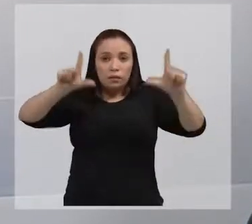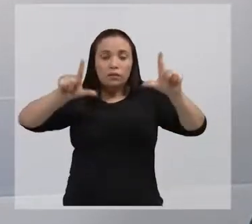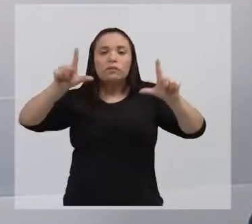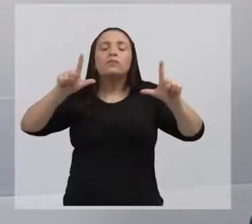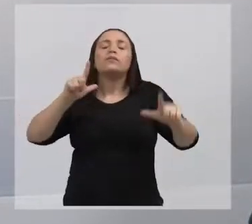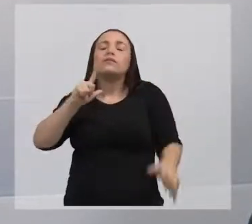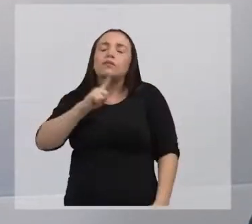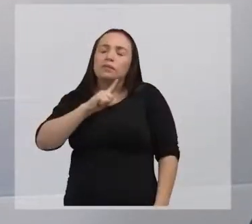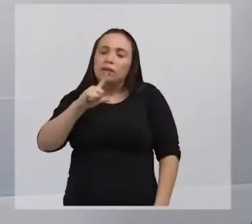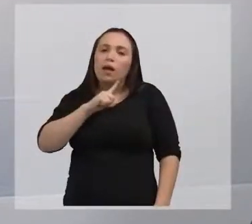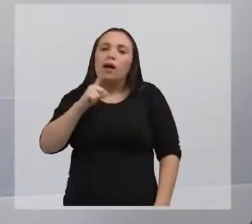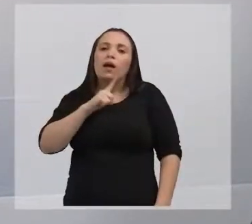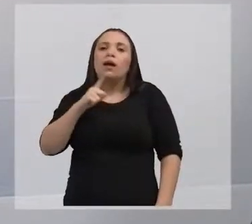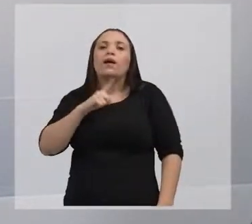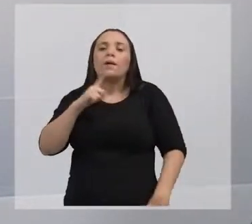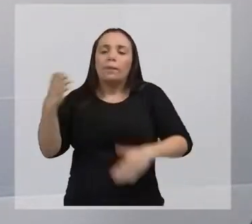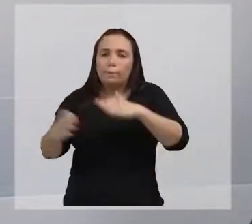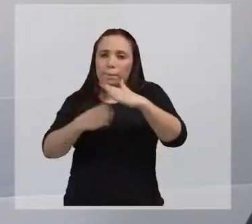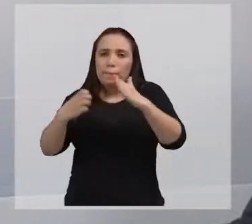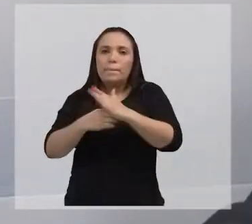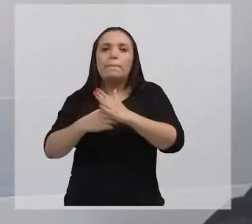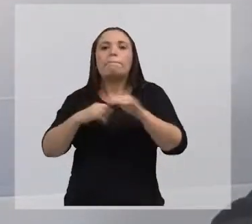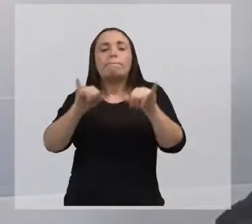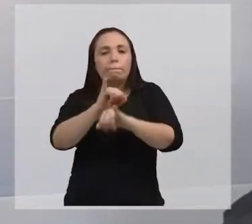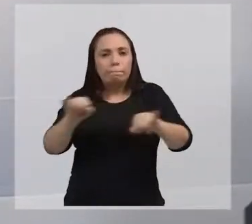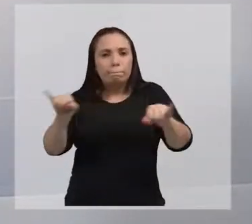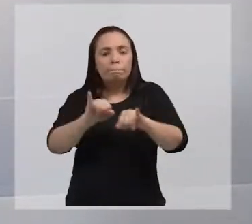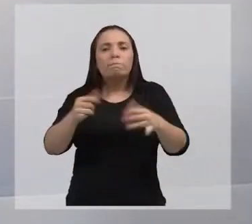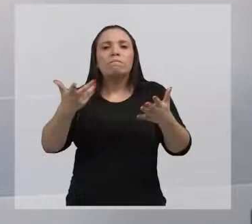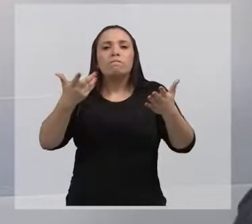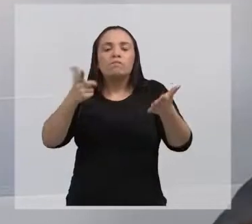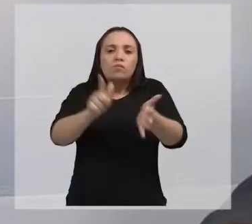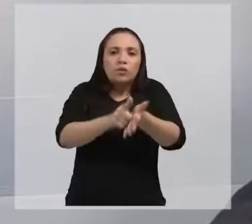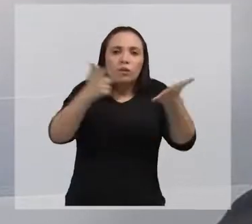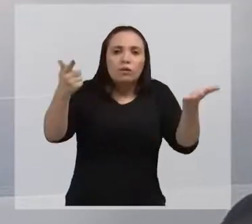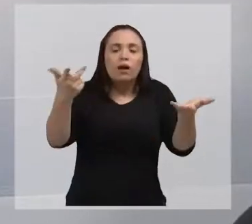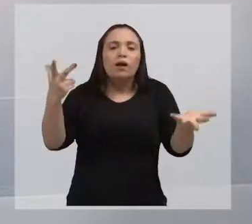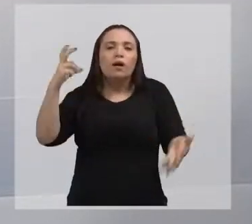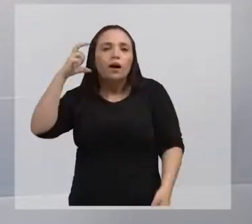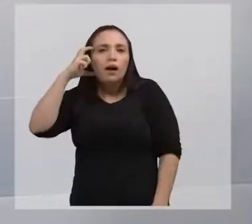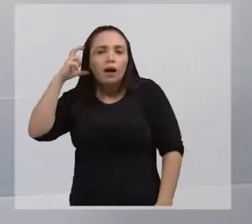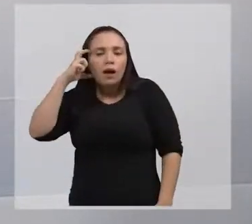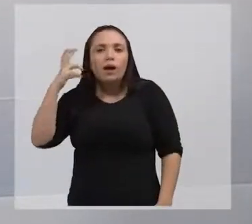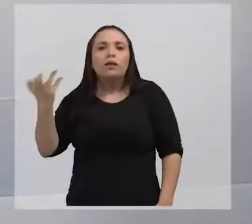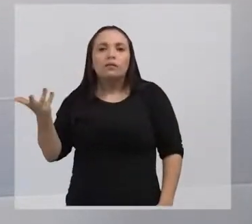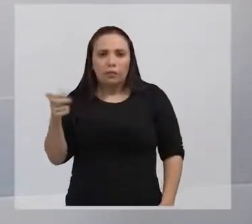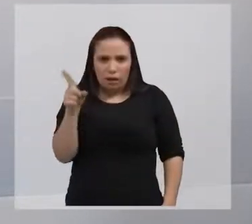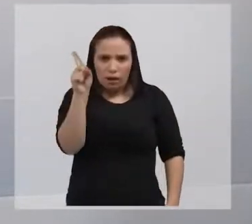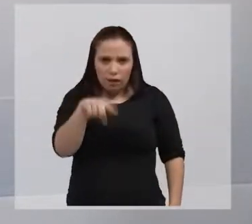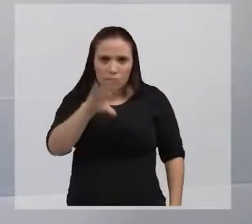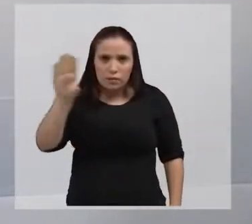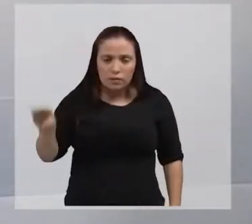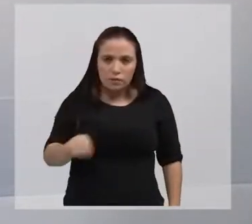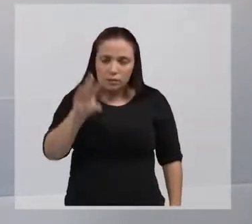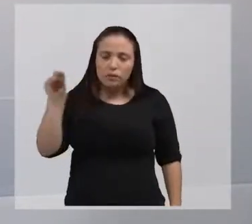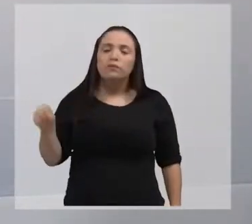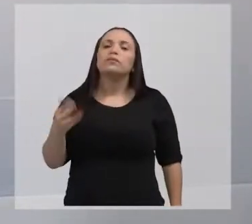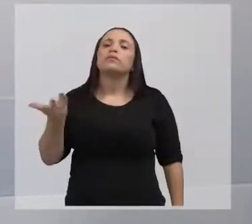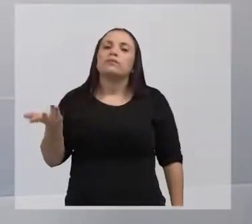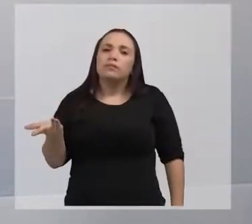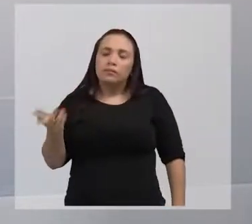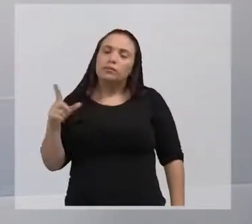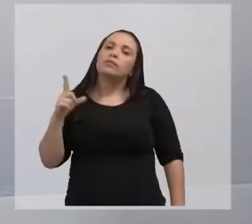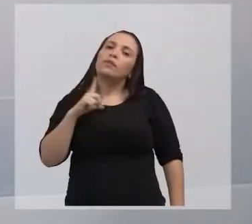privadas, os grandes grupos de comunicações, aí você também pode colocar jornais e rádio. Tá falando do Ciro? É algo assombroso. É